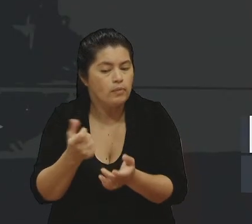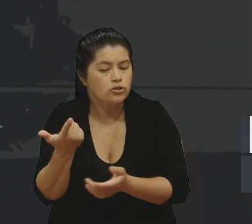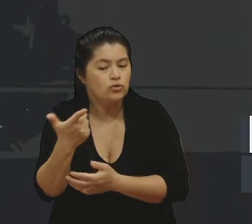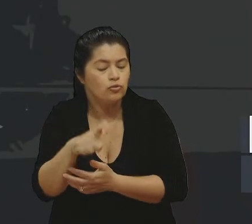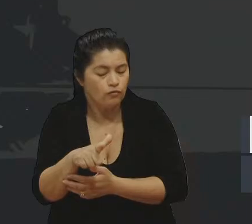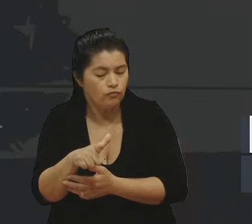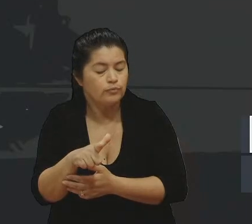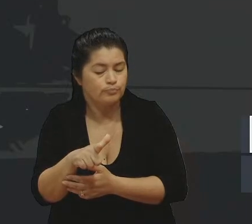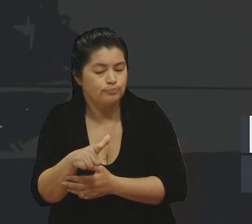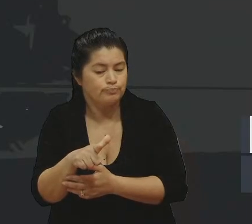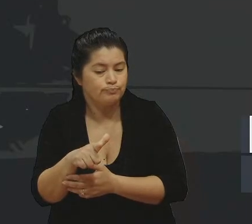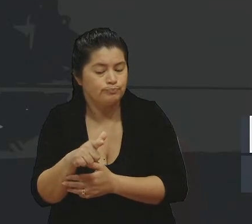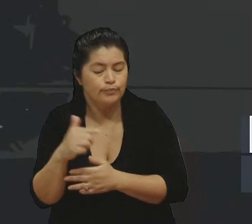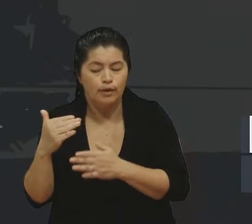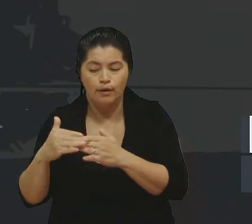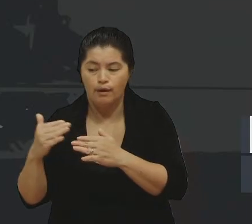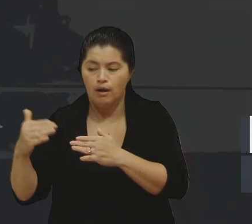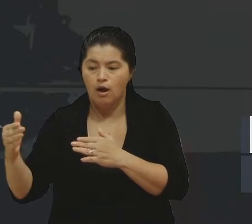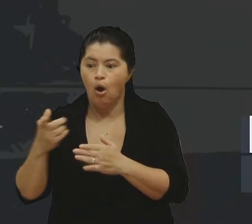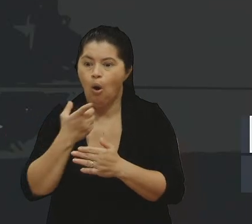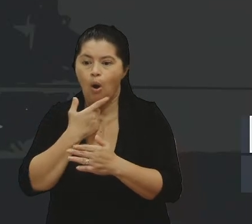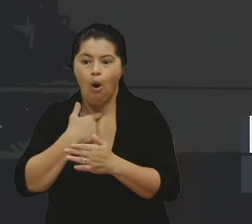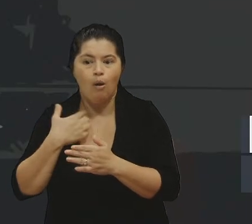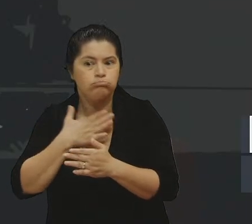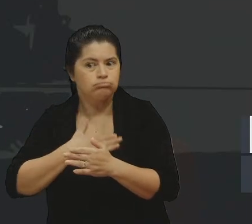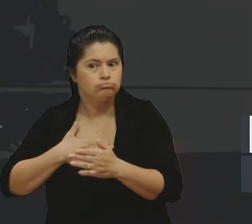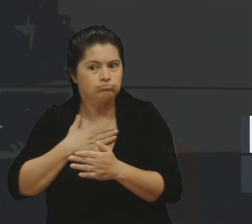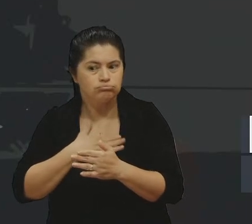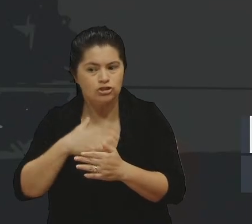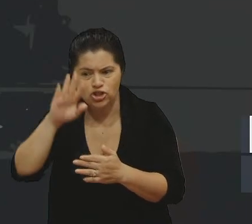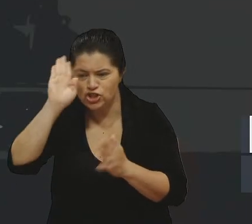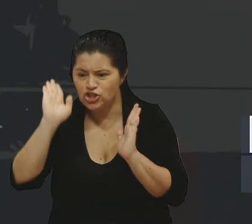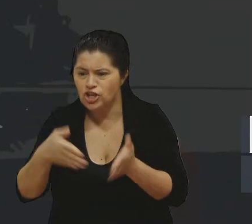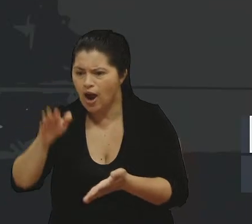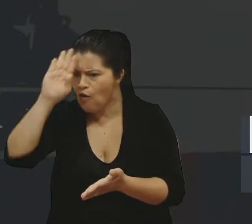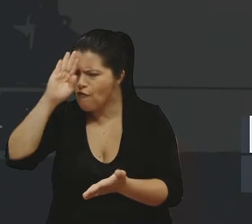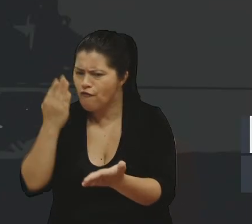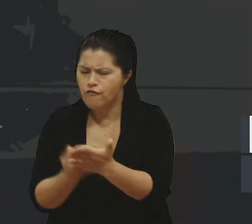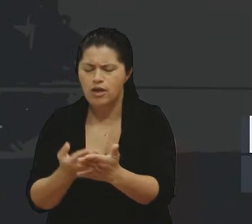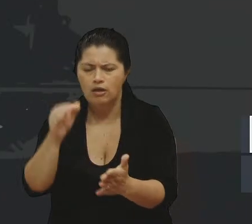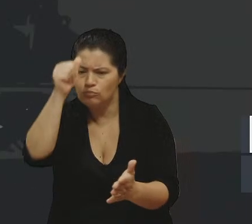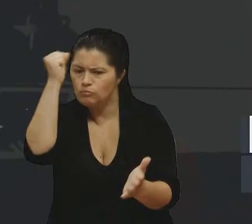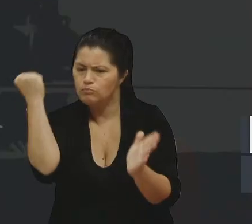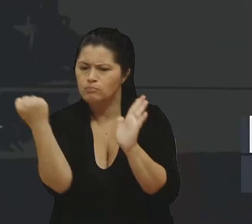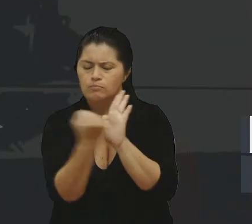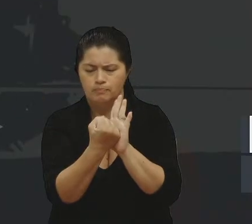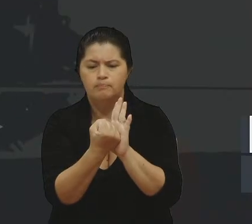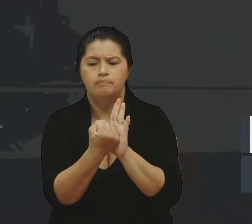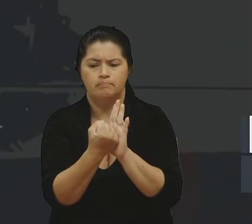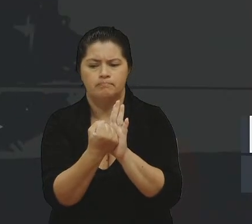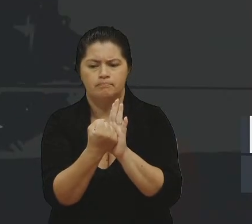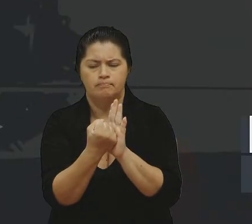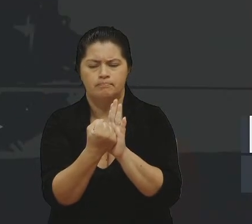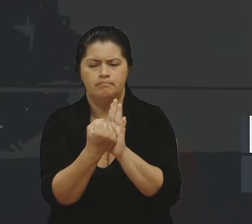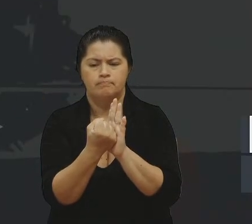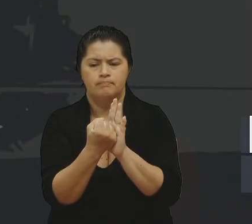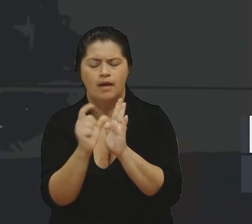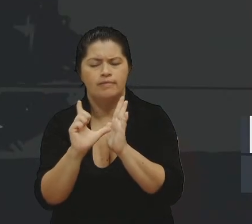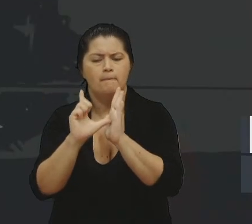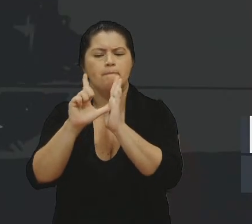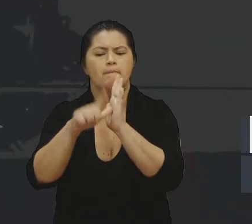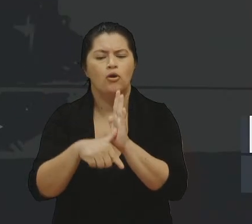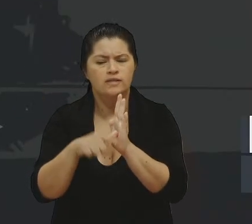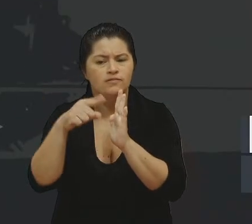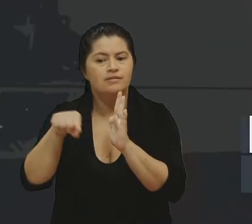algum deles. Ele começa a virar fã da sua marca, ele já confia na sua marca, ou seja, já retirou a barreira de decisão. E depois, cara, esse cara